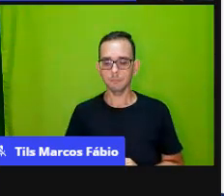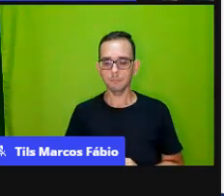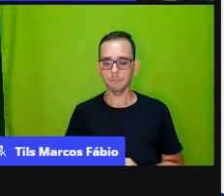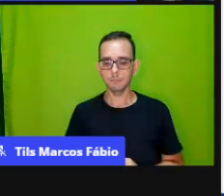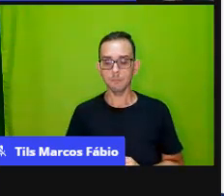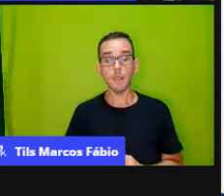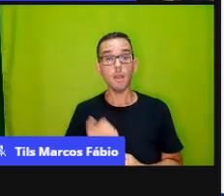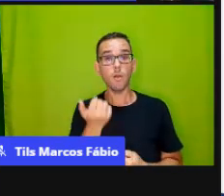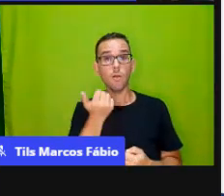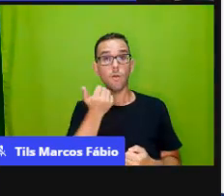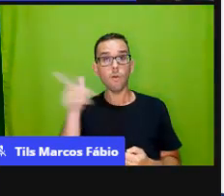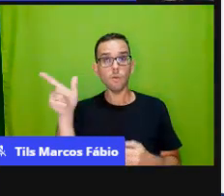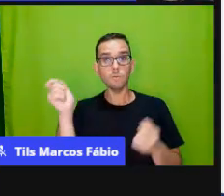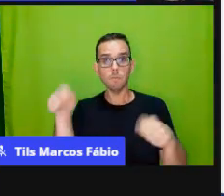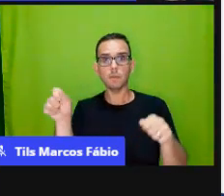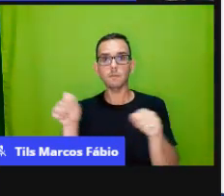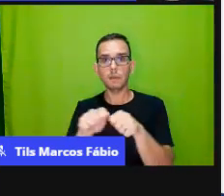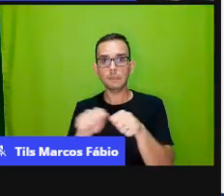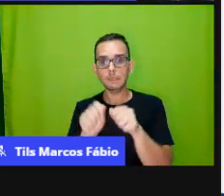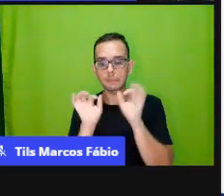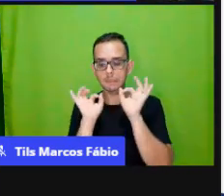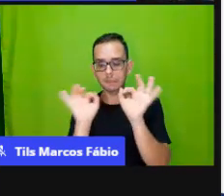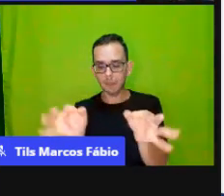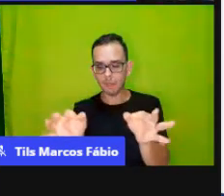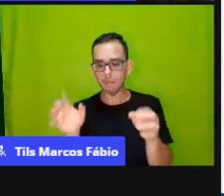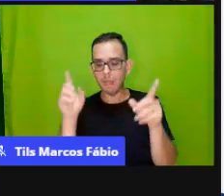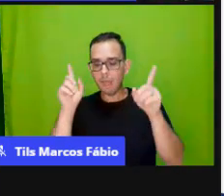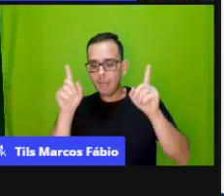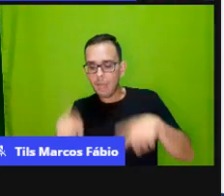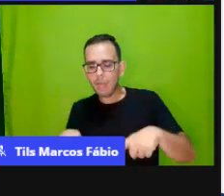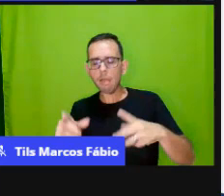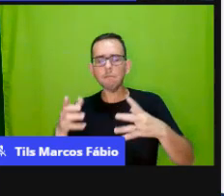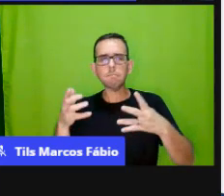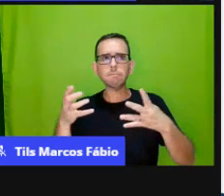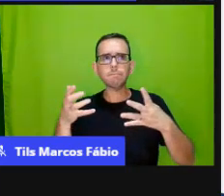Outra coisa que eu posso fazer é fazer um enriquecimento